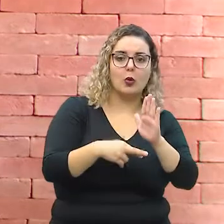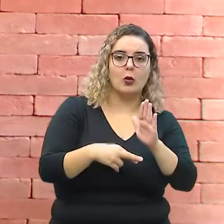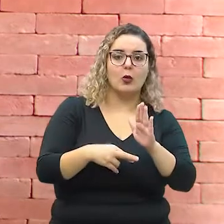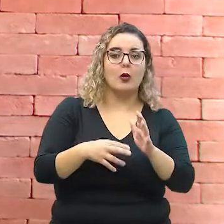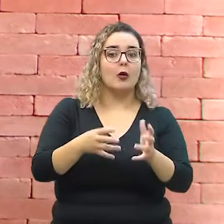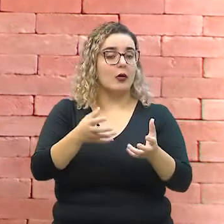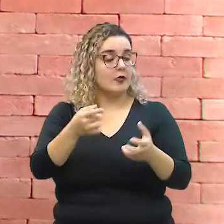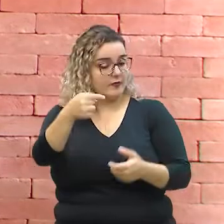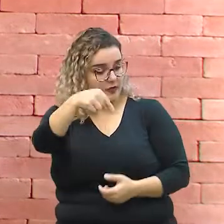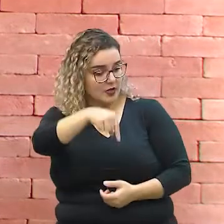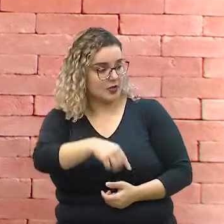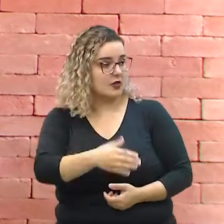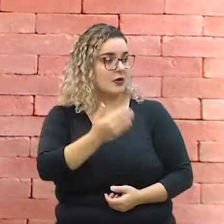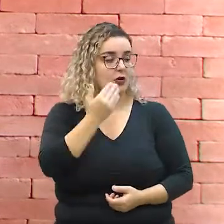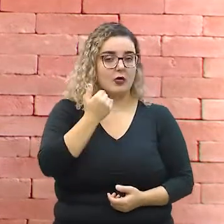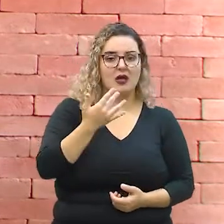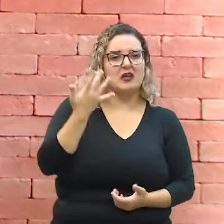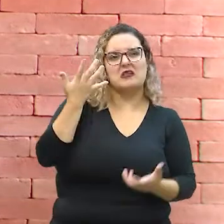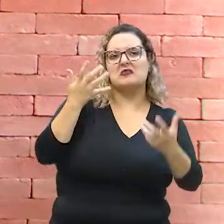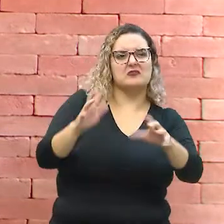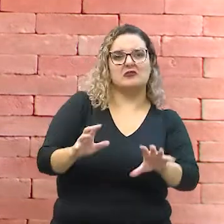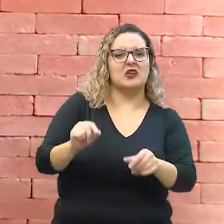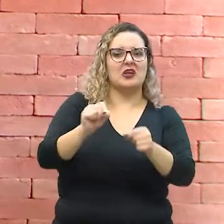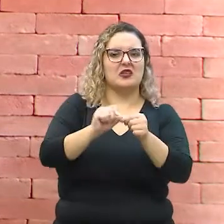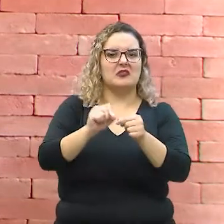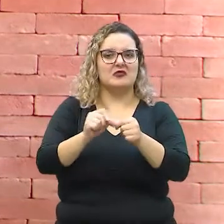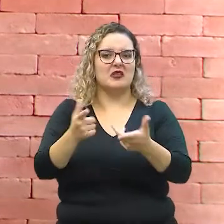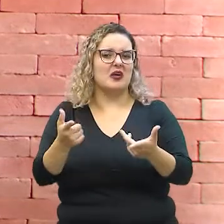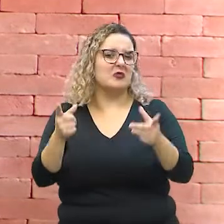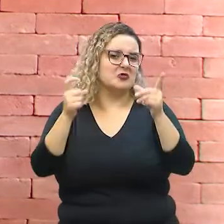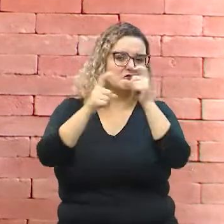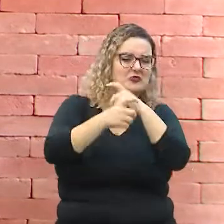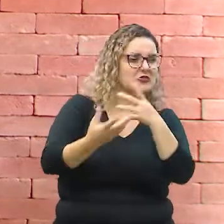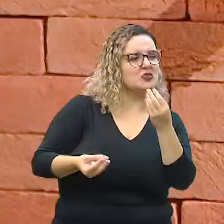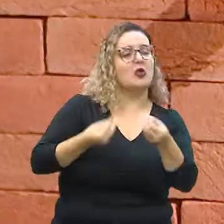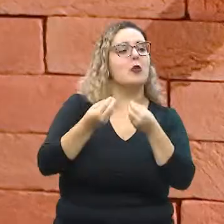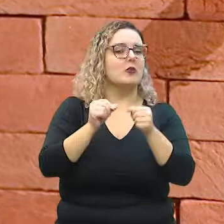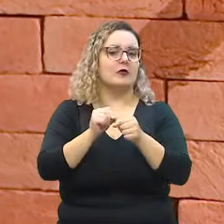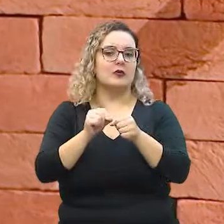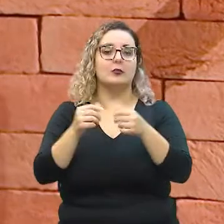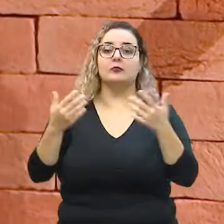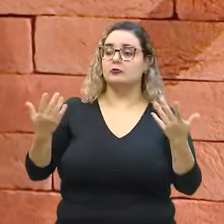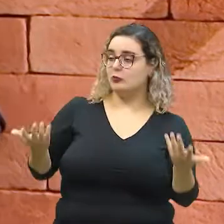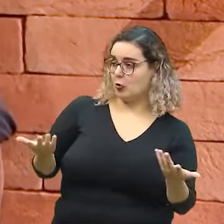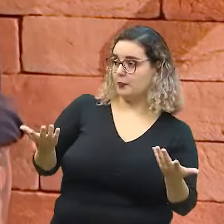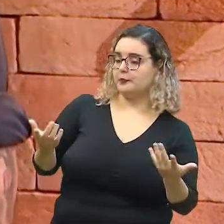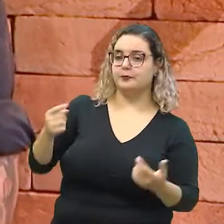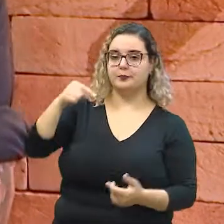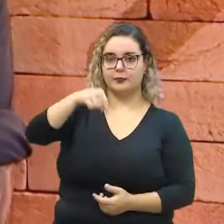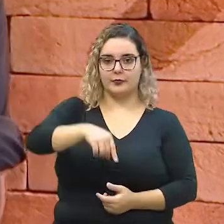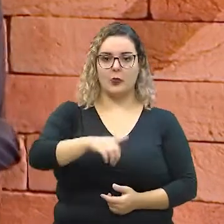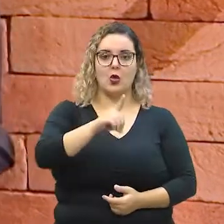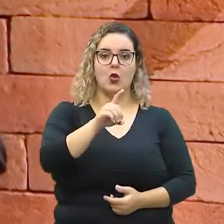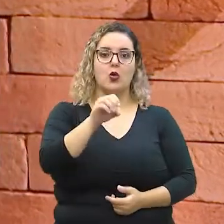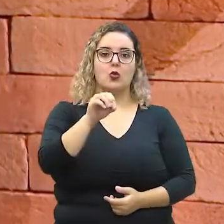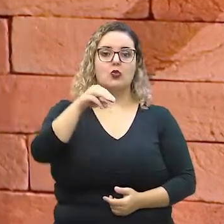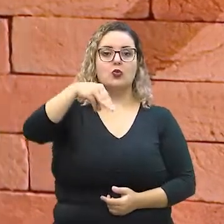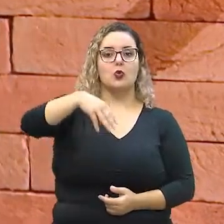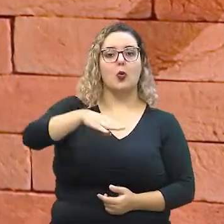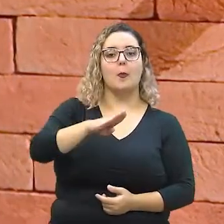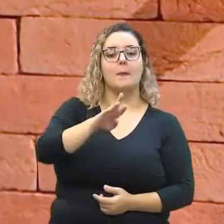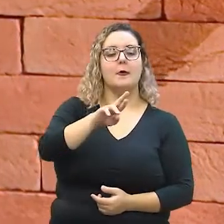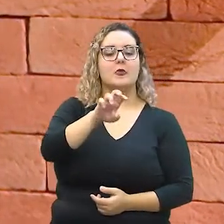vir experimentar. Ah, não quero fazer, não quero ter esse trabalho. Como é que faz aí? Bom, é só vir aqui no Dom Brejas, a gente está